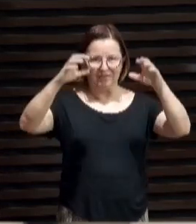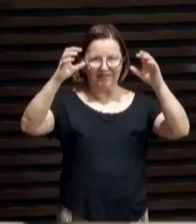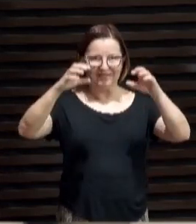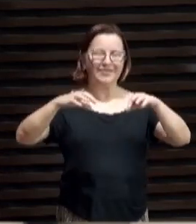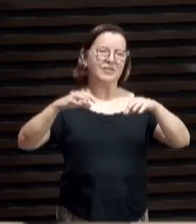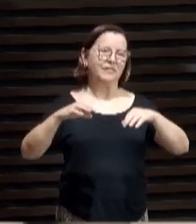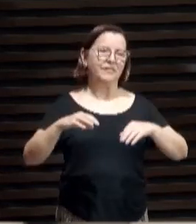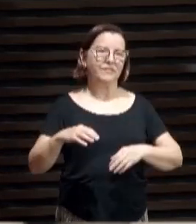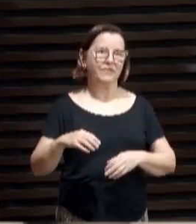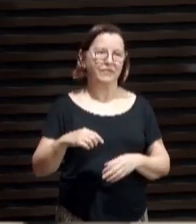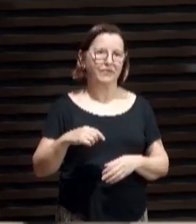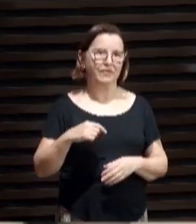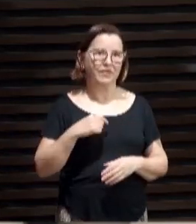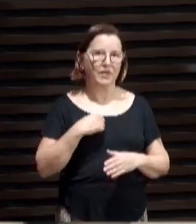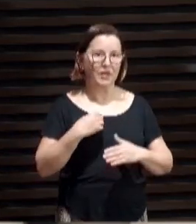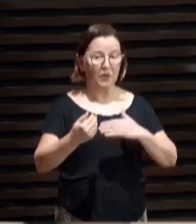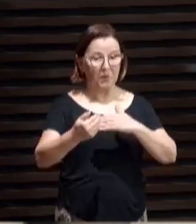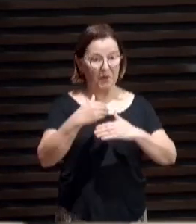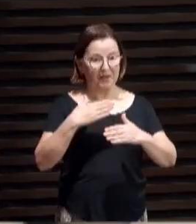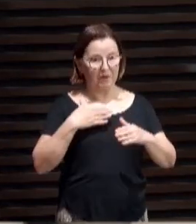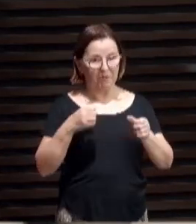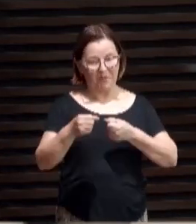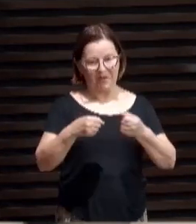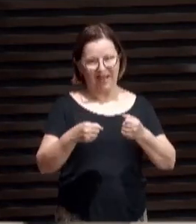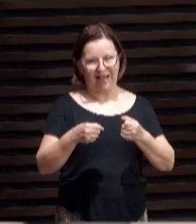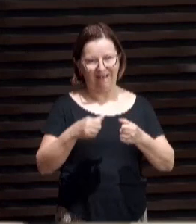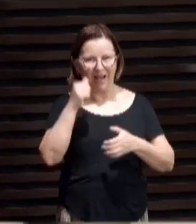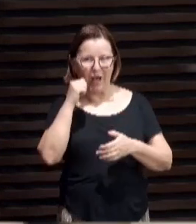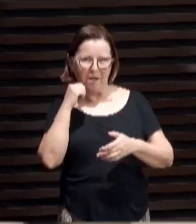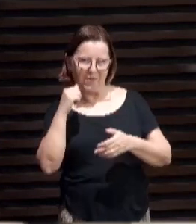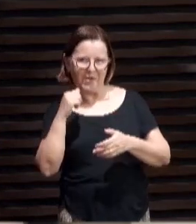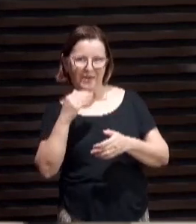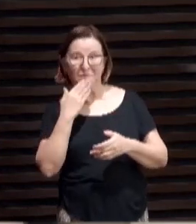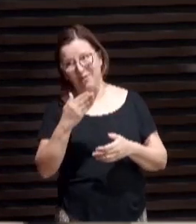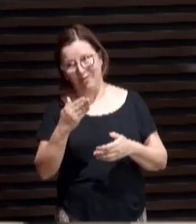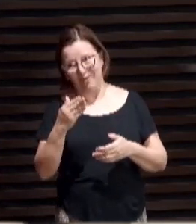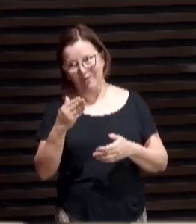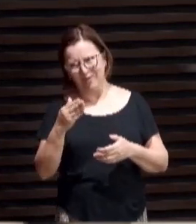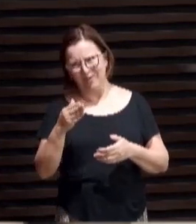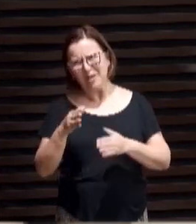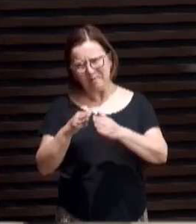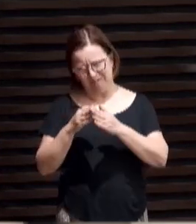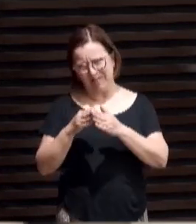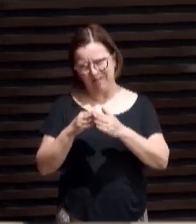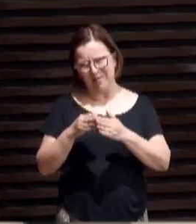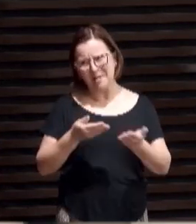E eu entrei no meu carro, ela disse: o senhor pode me levar em casa? Eu disse: não, minha filha.